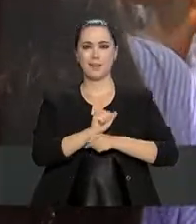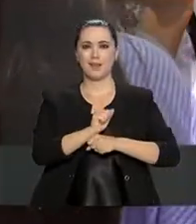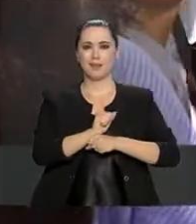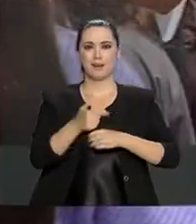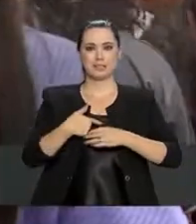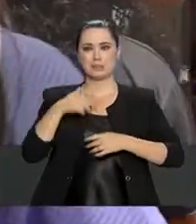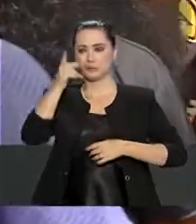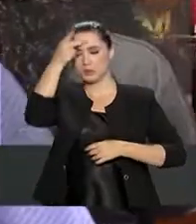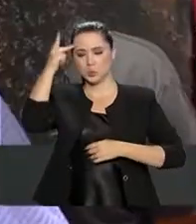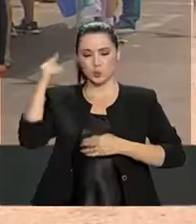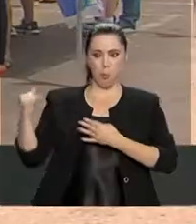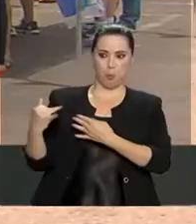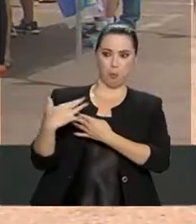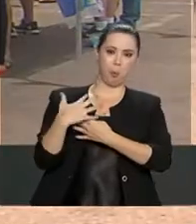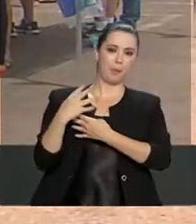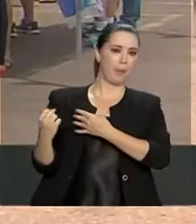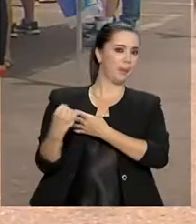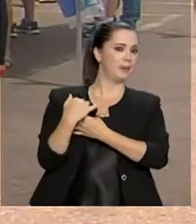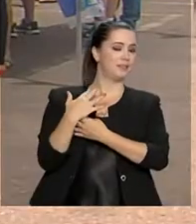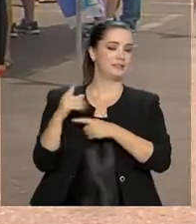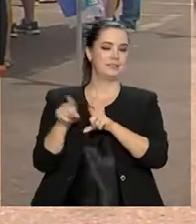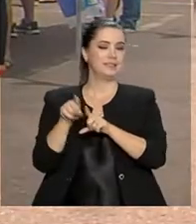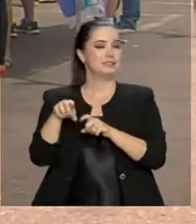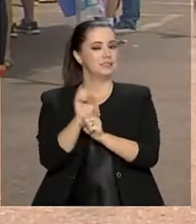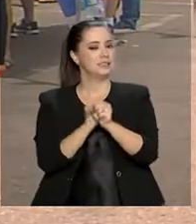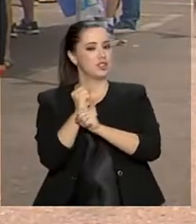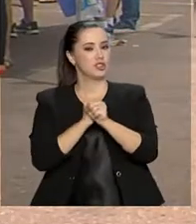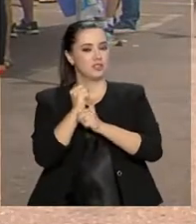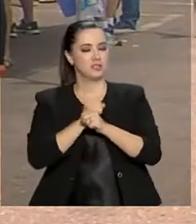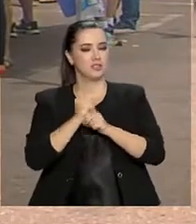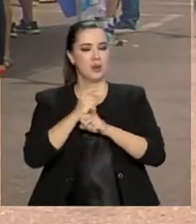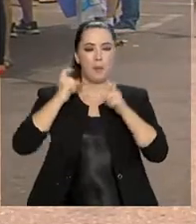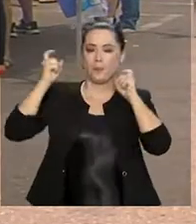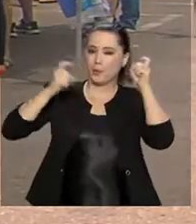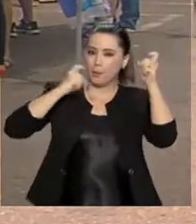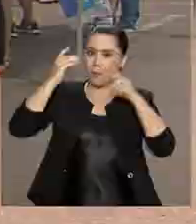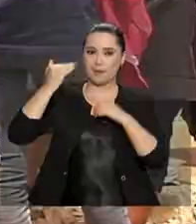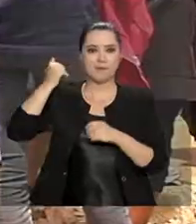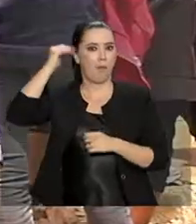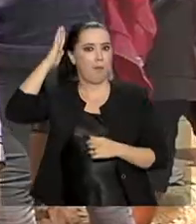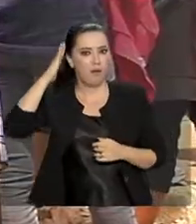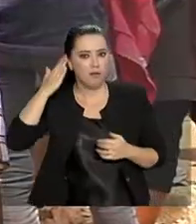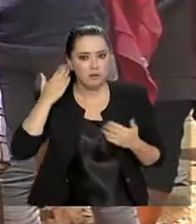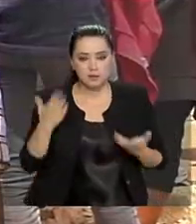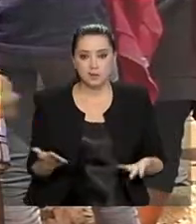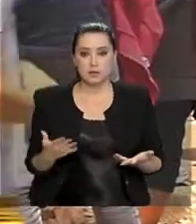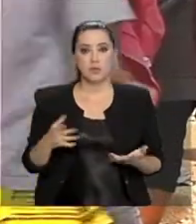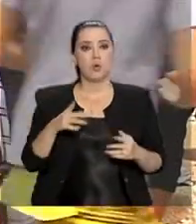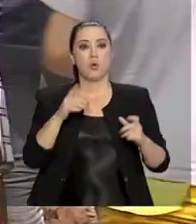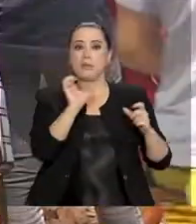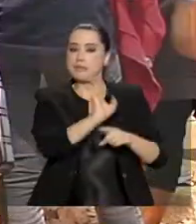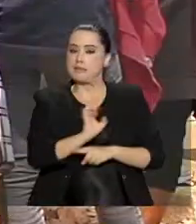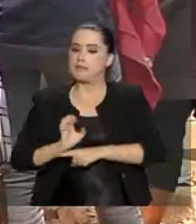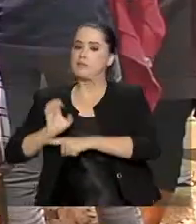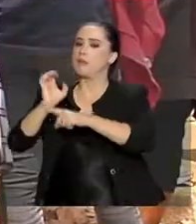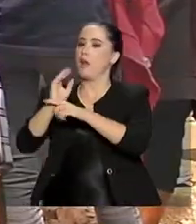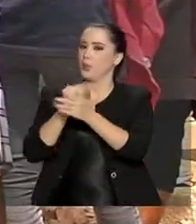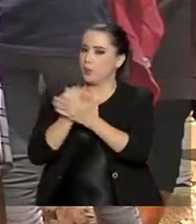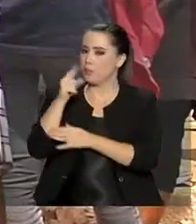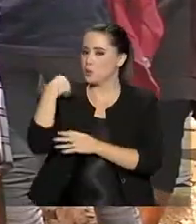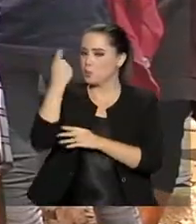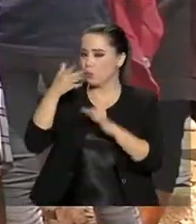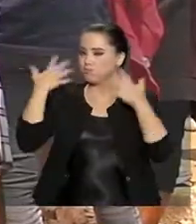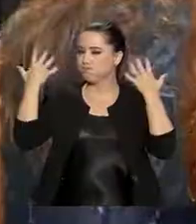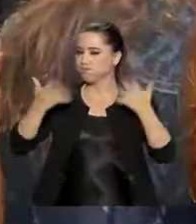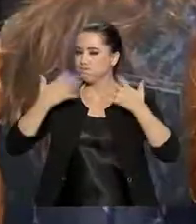candidatos já haviam chegado. Este ano, os estudantes tiveram uma preocupação extra. Em alguns estados, começou o